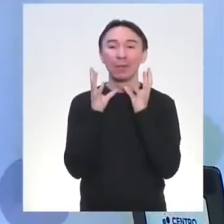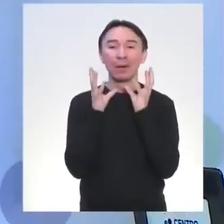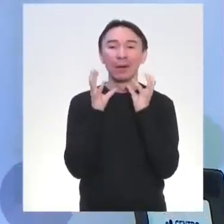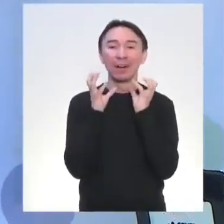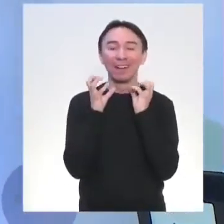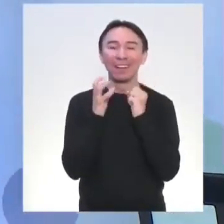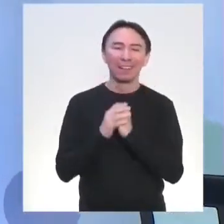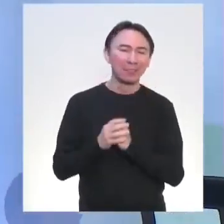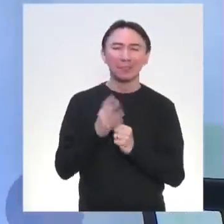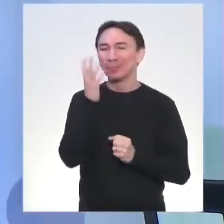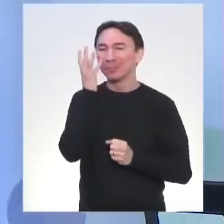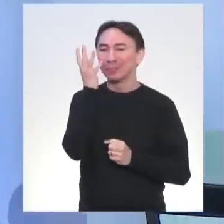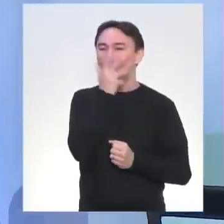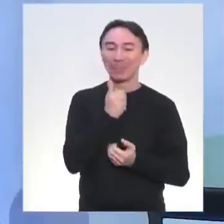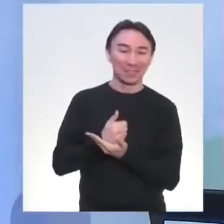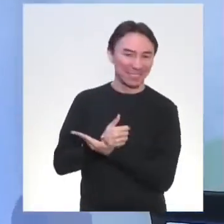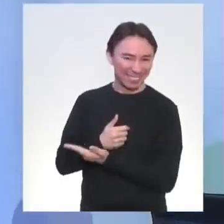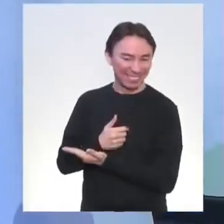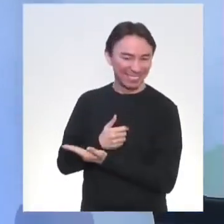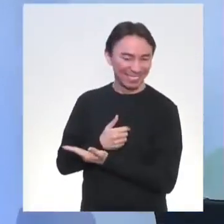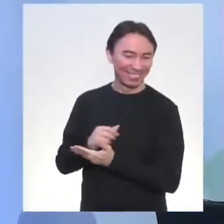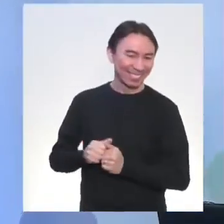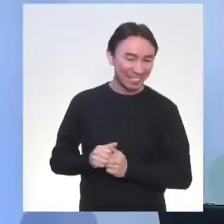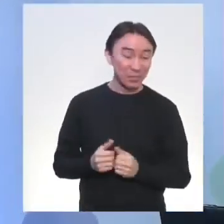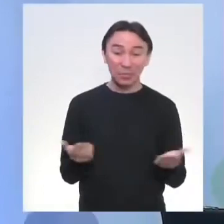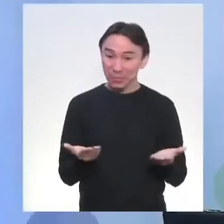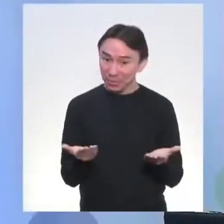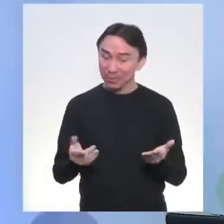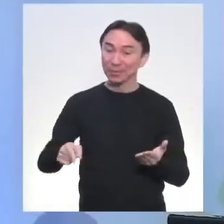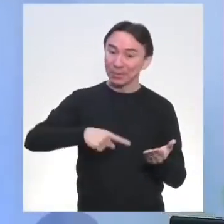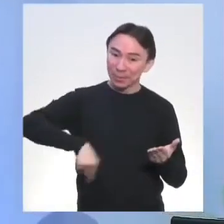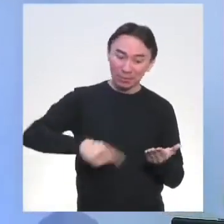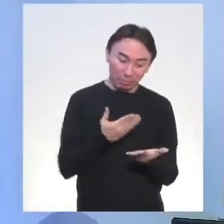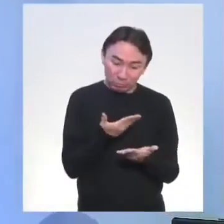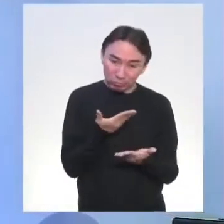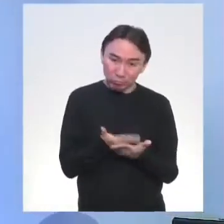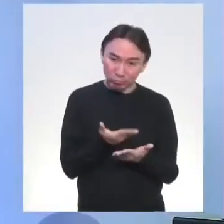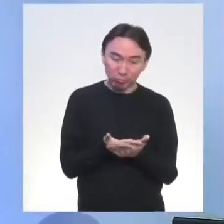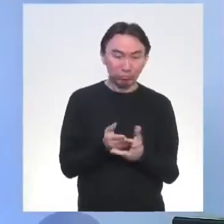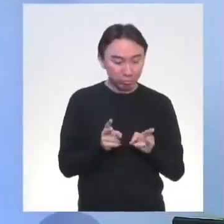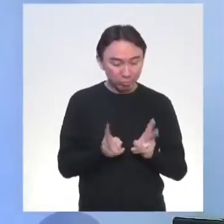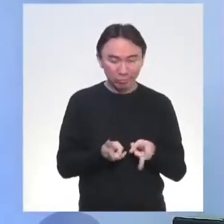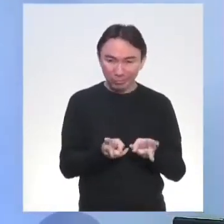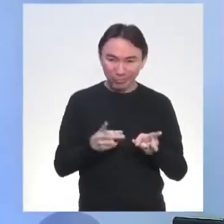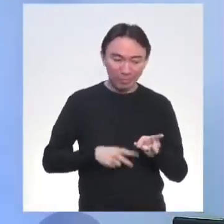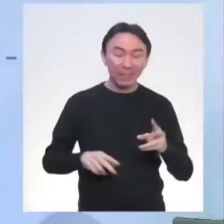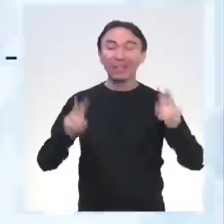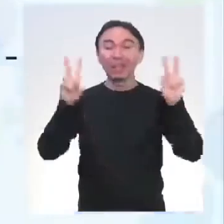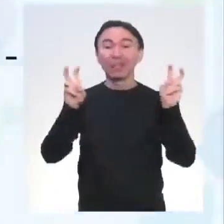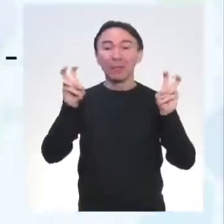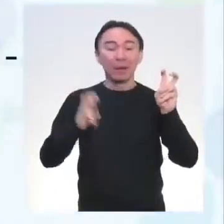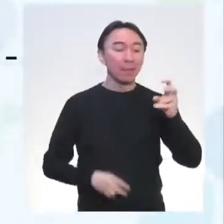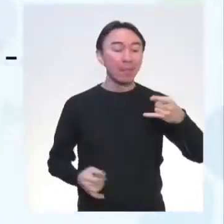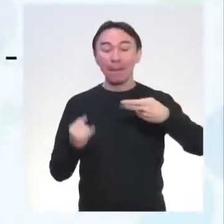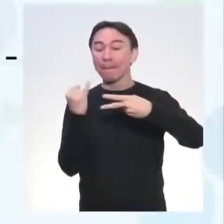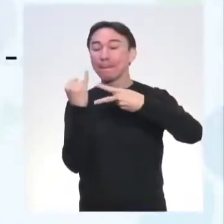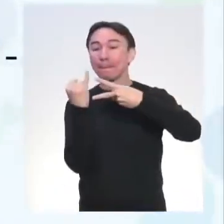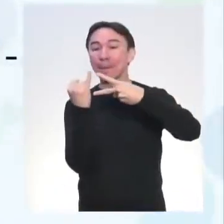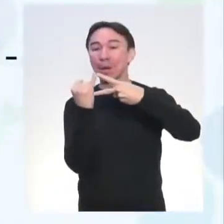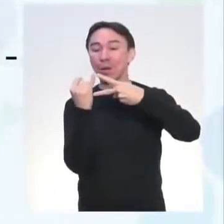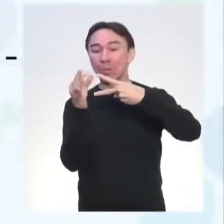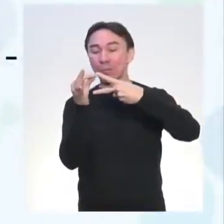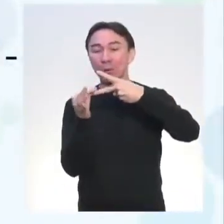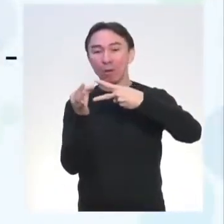lindo Tony, que hoje vai dar a continuação da nossa aulinha a respeito de segmentos e polígonos, parte 2. Hoje nós vamos